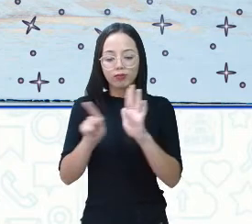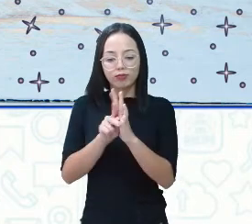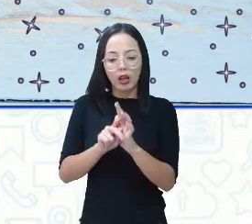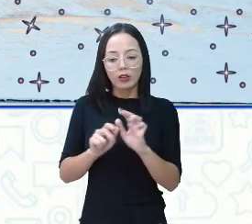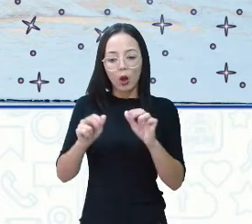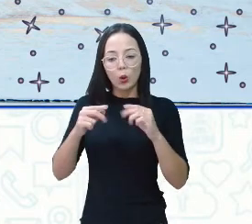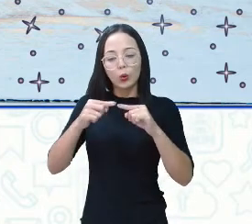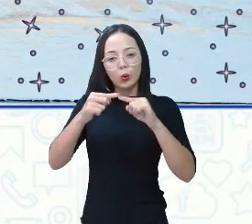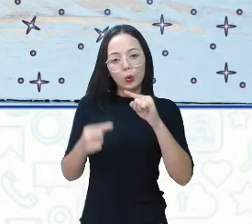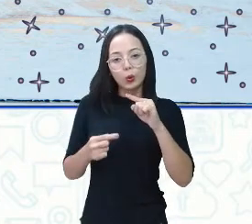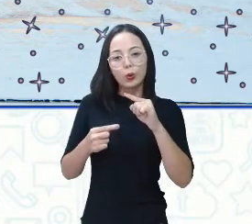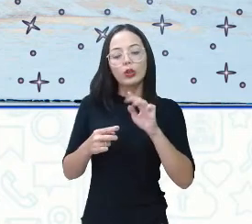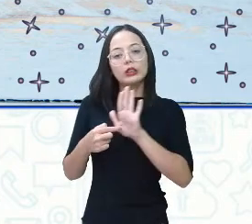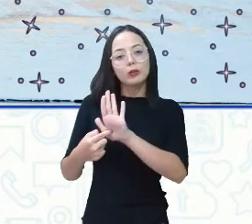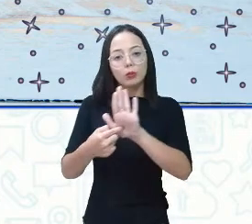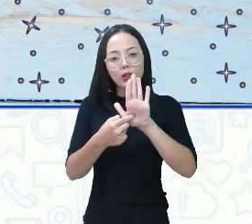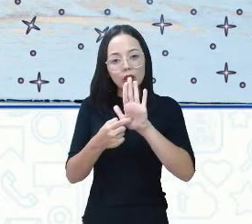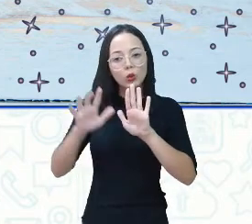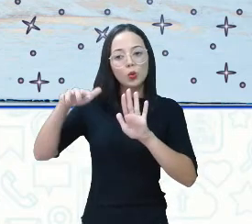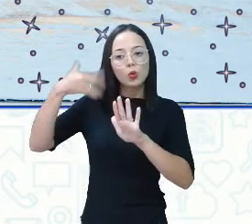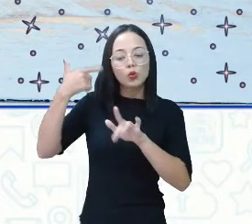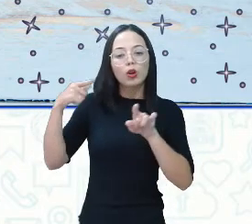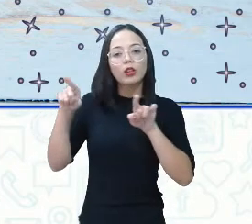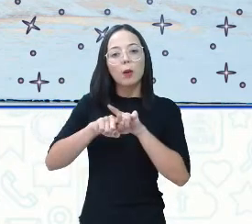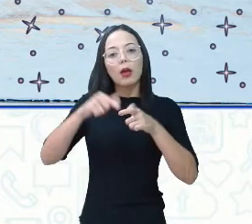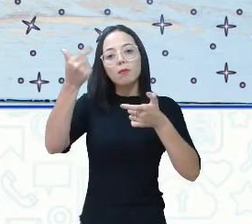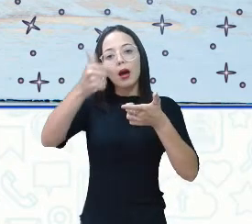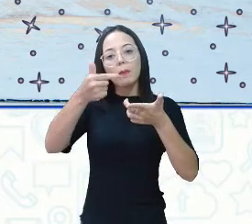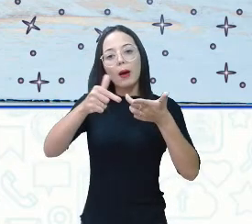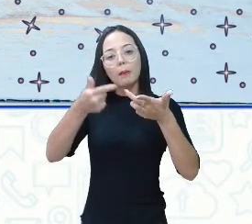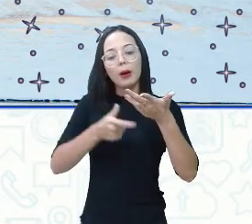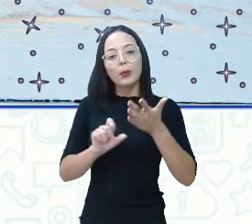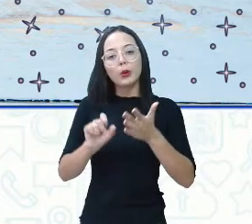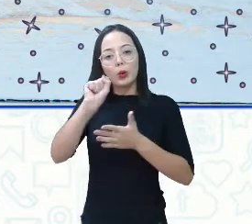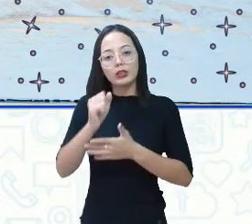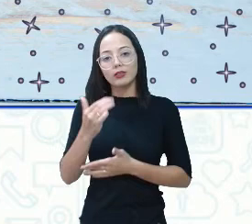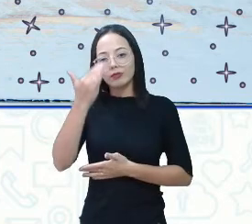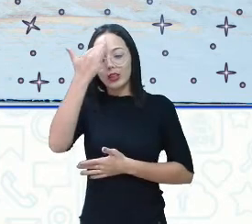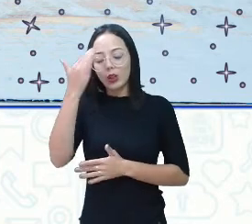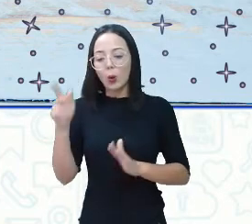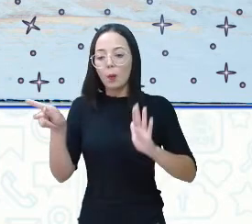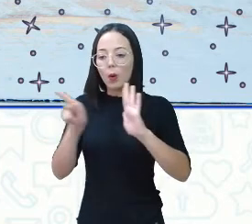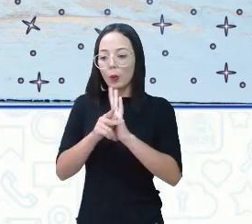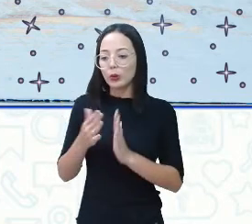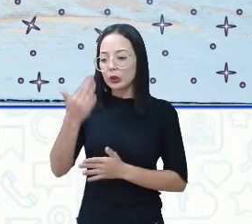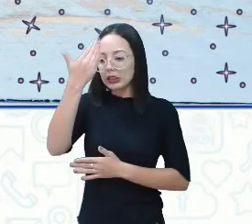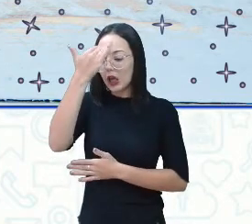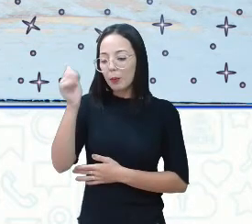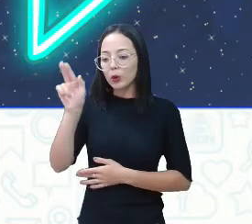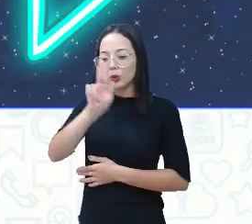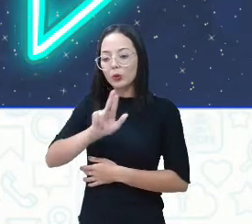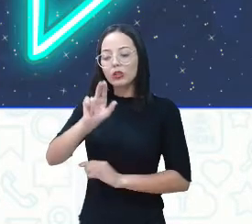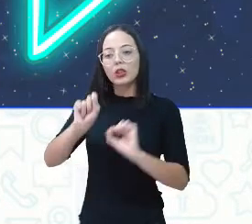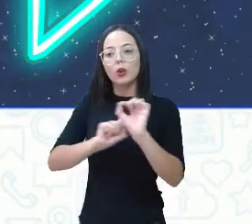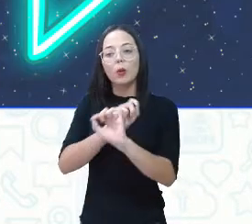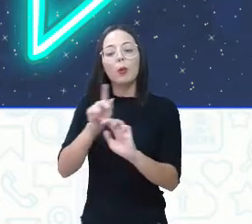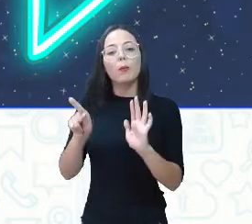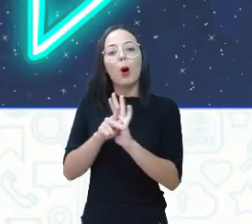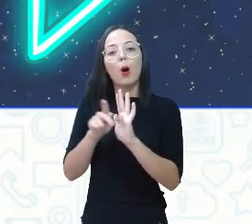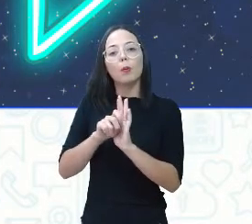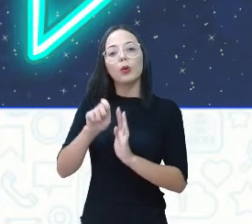sentido, simbolizando o sono, e também a repetição do S em Senhor, seja sábio, causando aí a